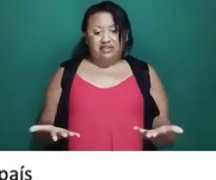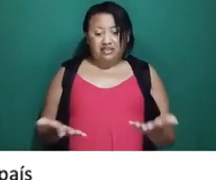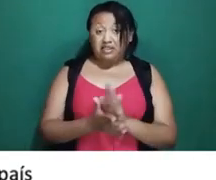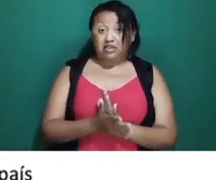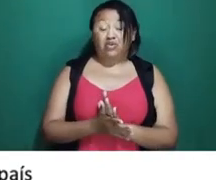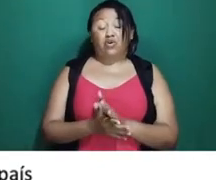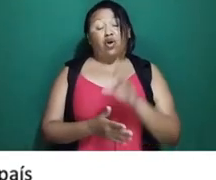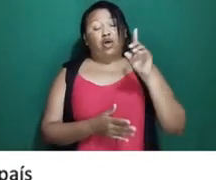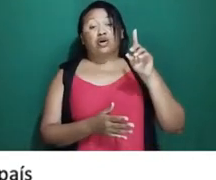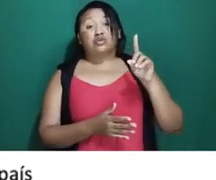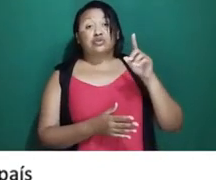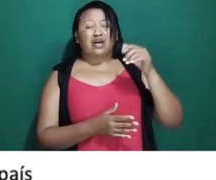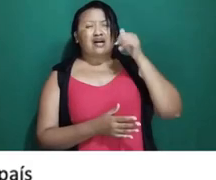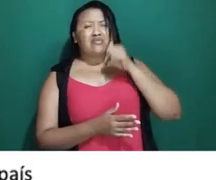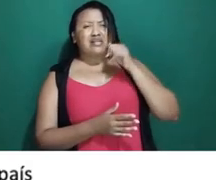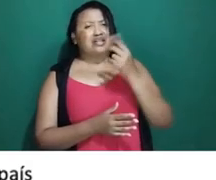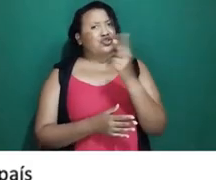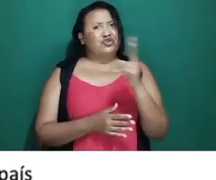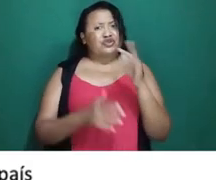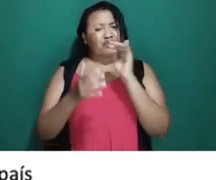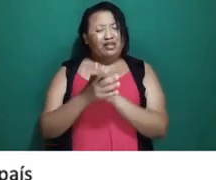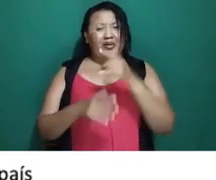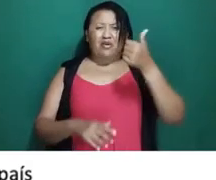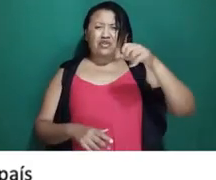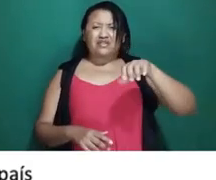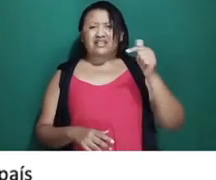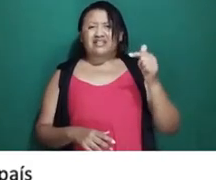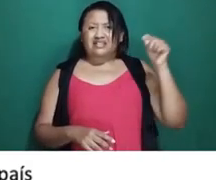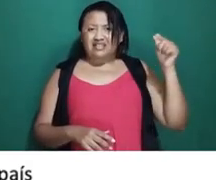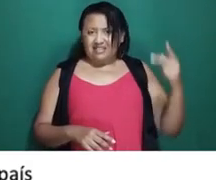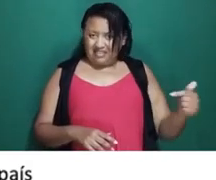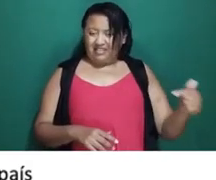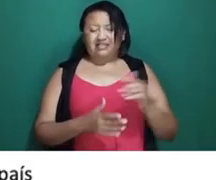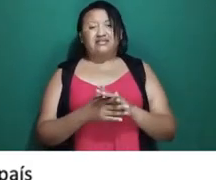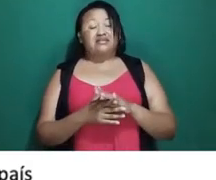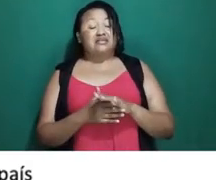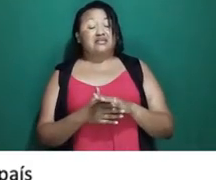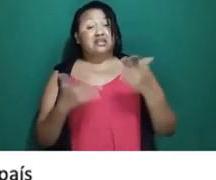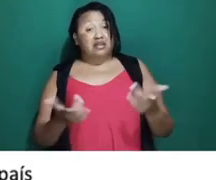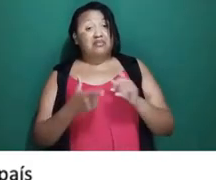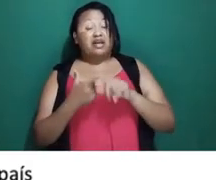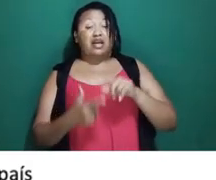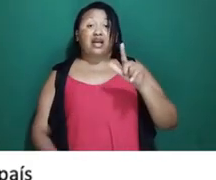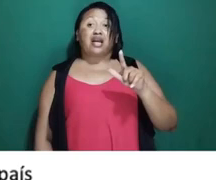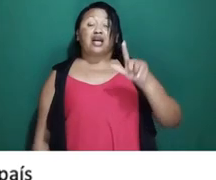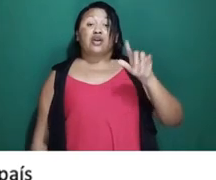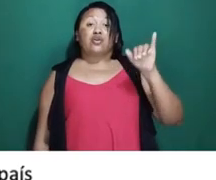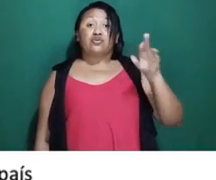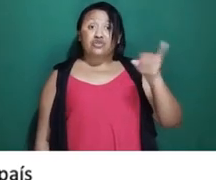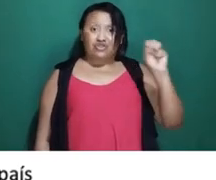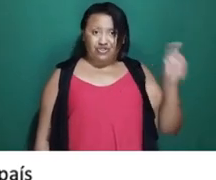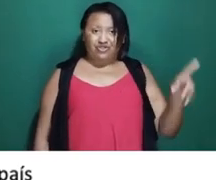Dona Flor e Seus Dois Maridos 1977 de Bruno Barreto Lúcio Flávio O Passageiro da